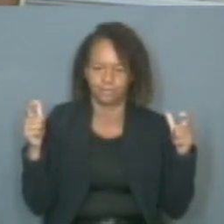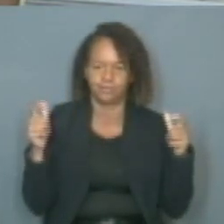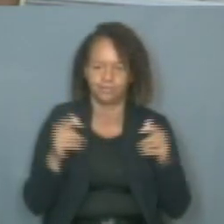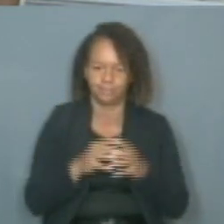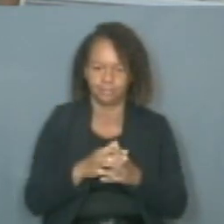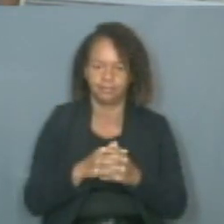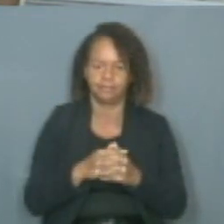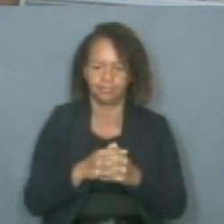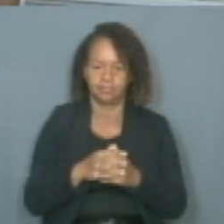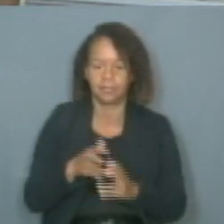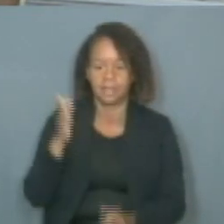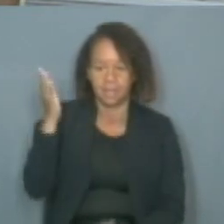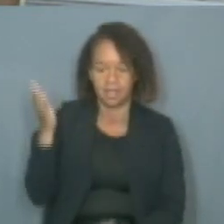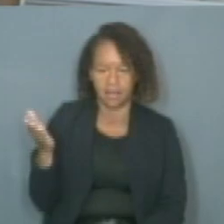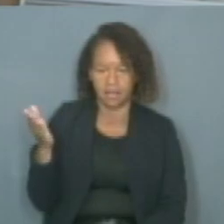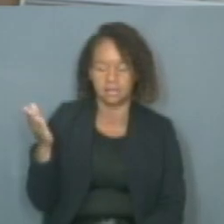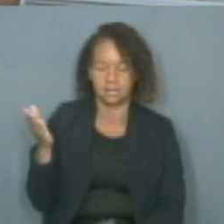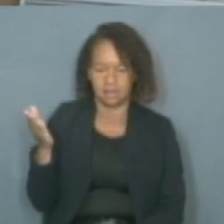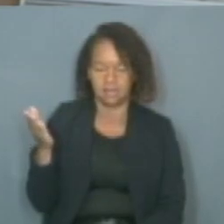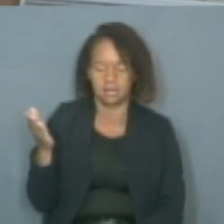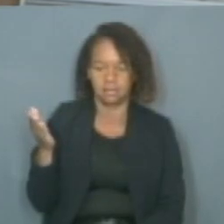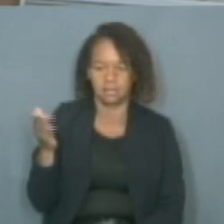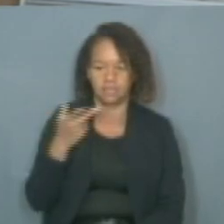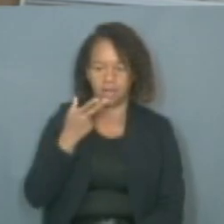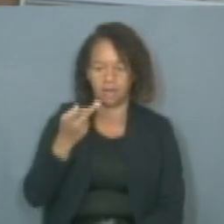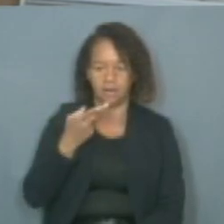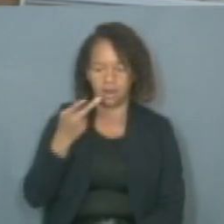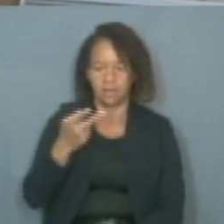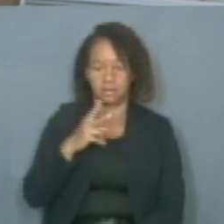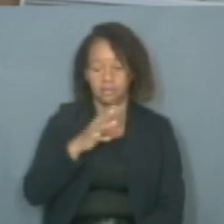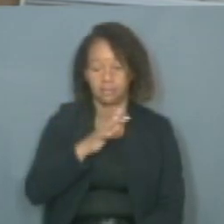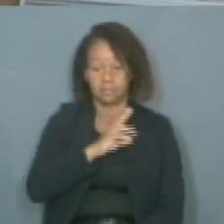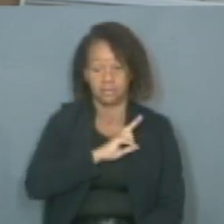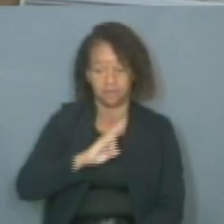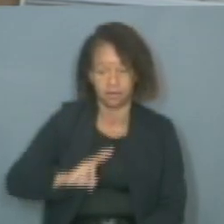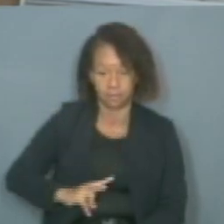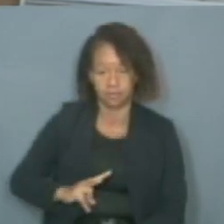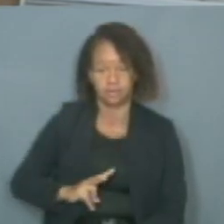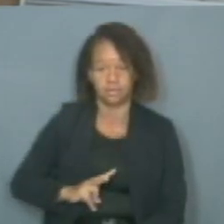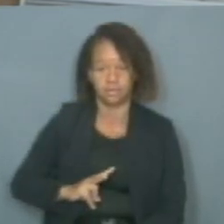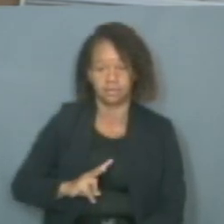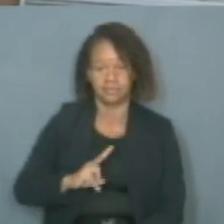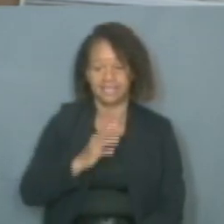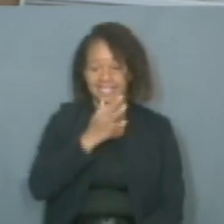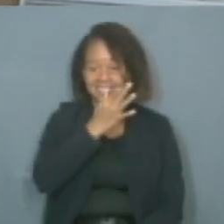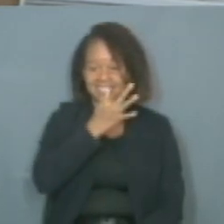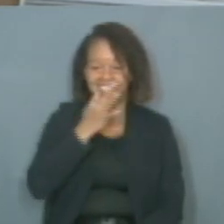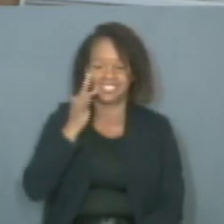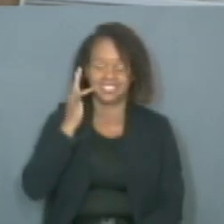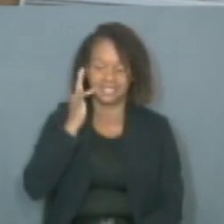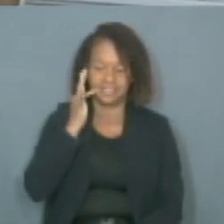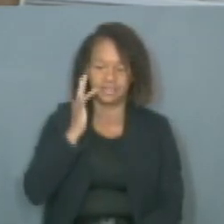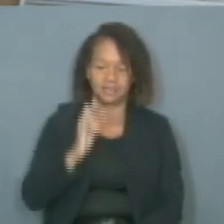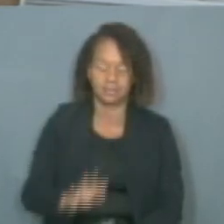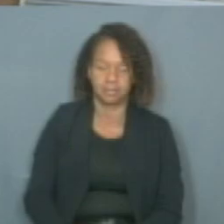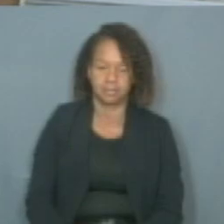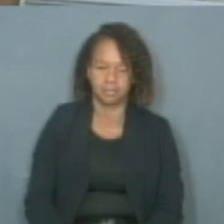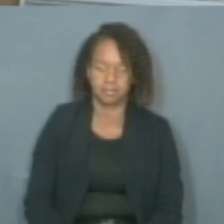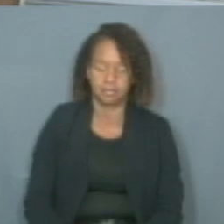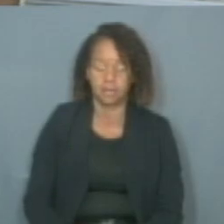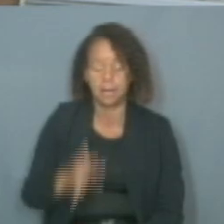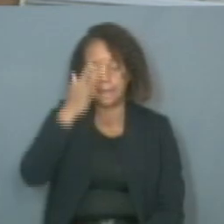exatamente este trazido pelo vereador que me antecedeu, o vereador Felipe Alecrim.